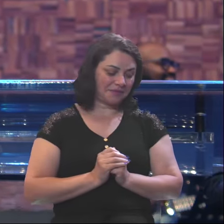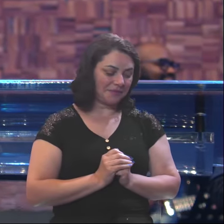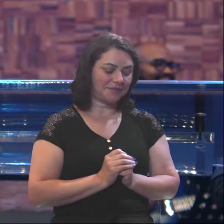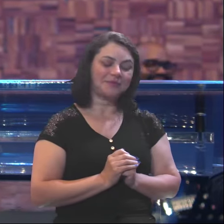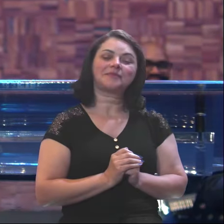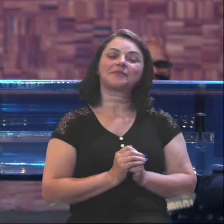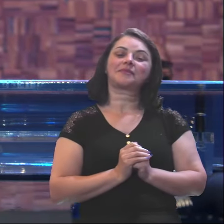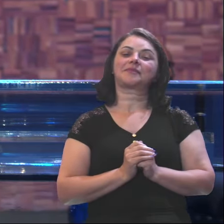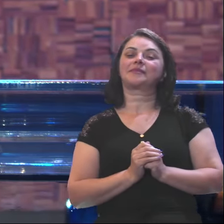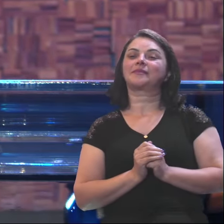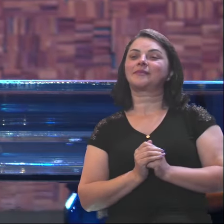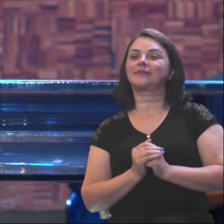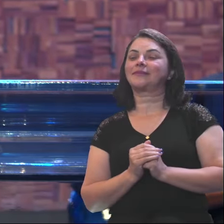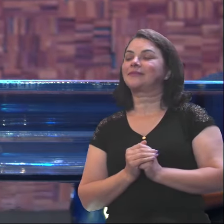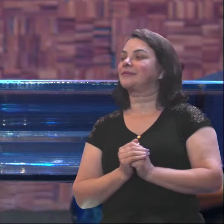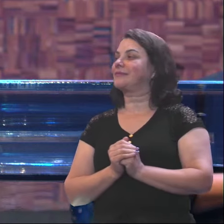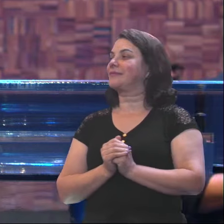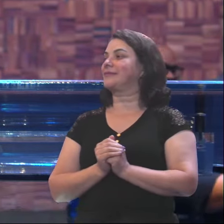Aleluia.